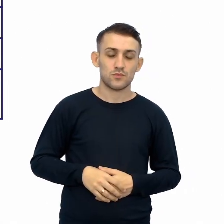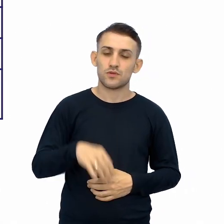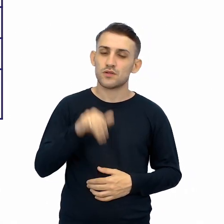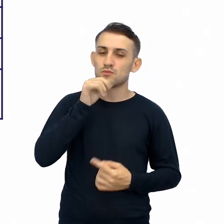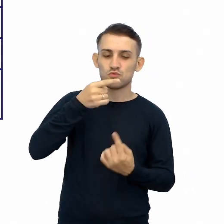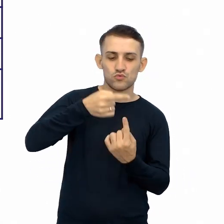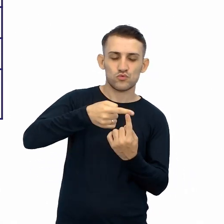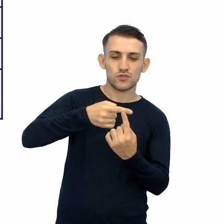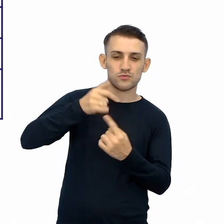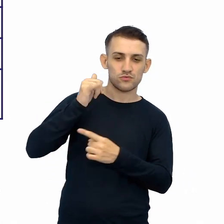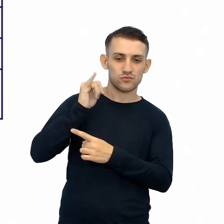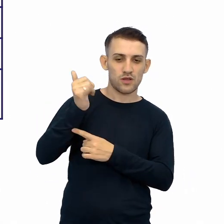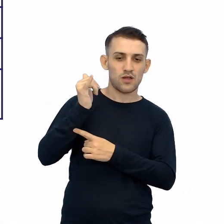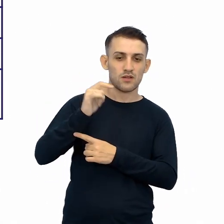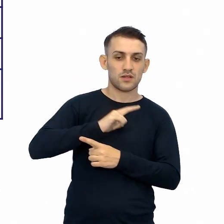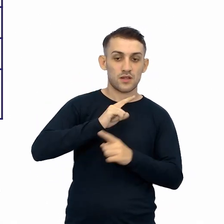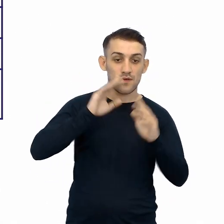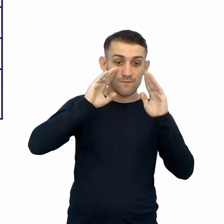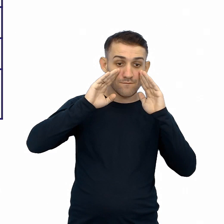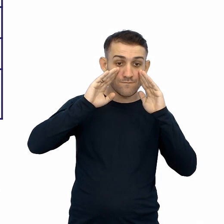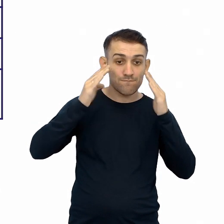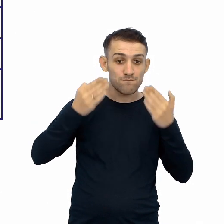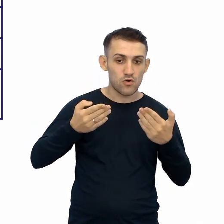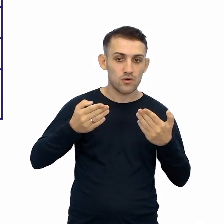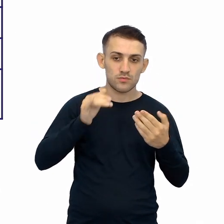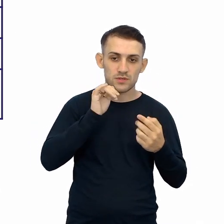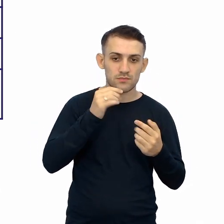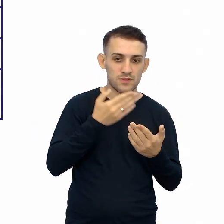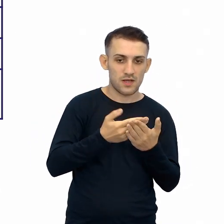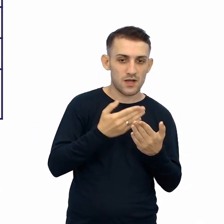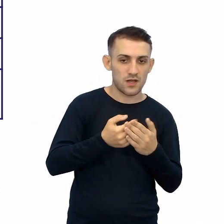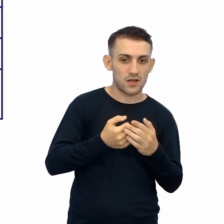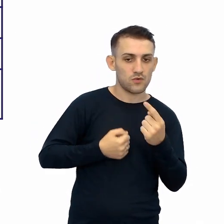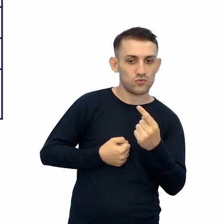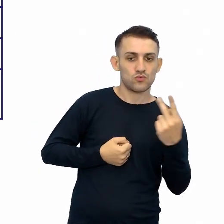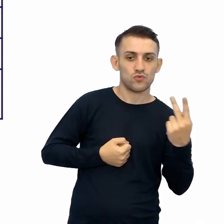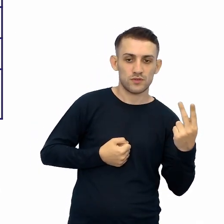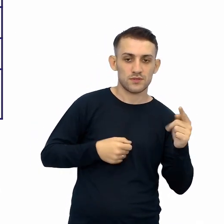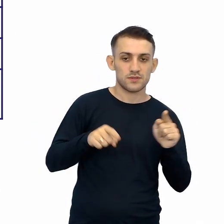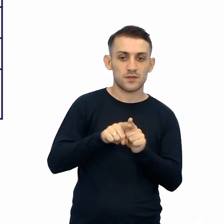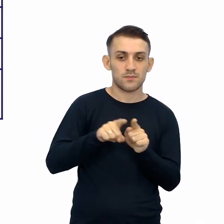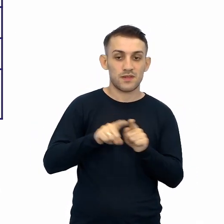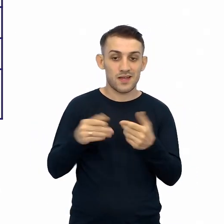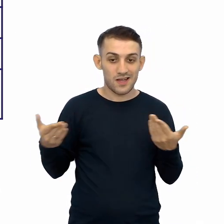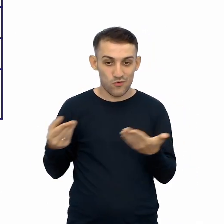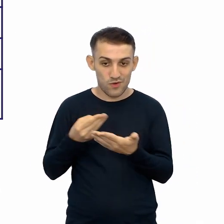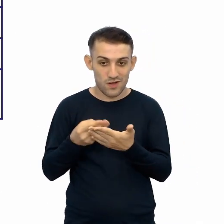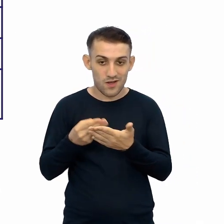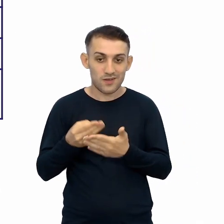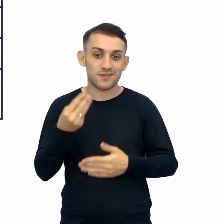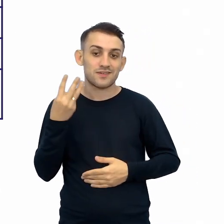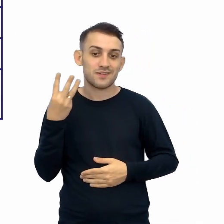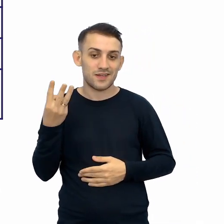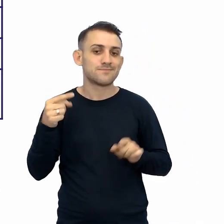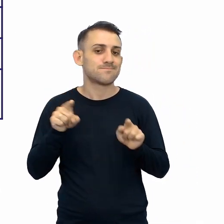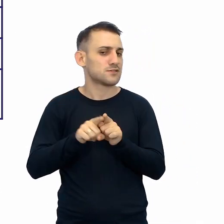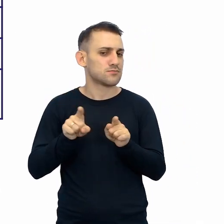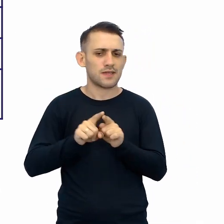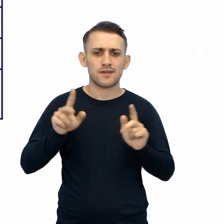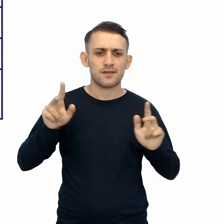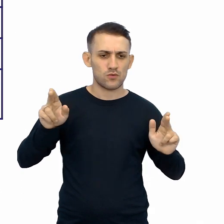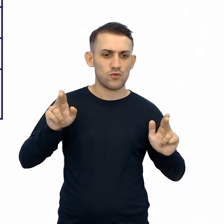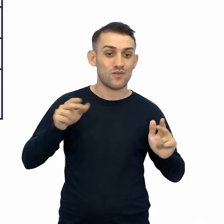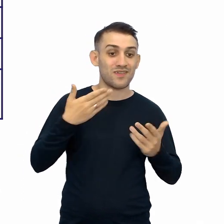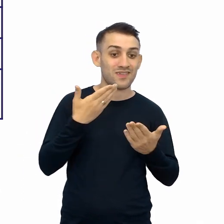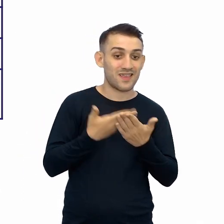narrador está sendo focalizado, né? Nas aulas 1 e 2 já foi assim, agora na aula 3 também.